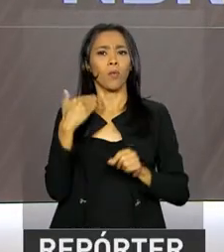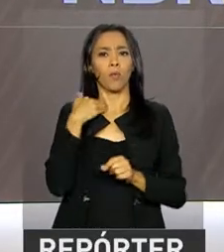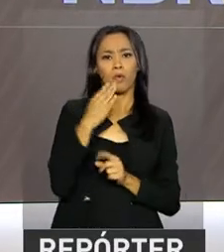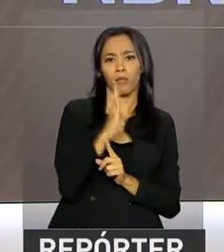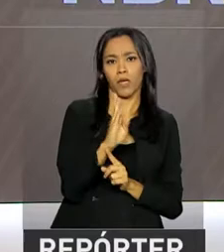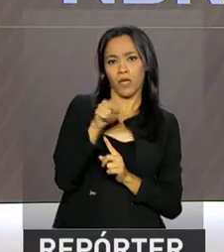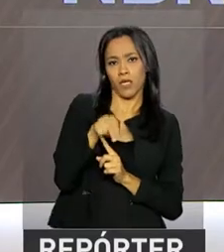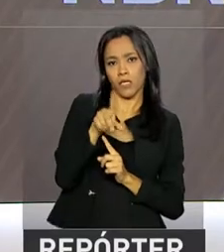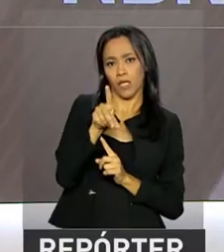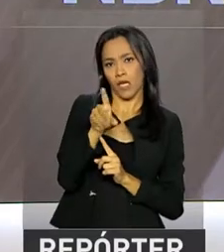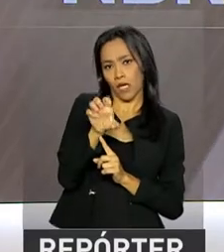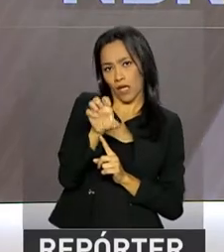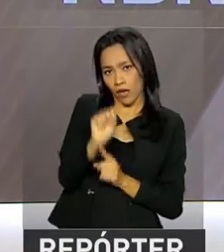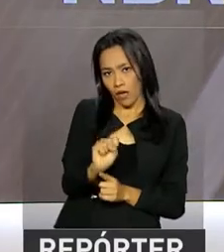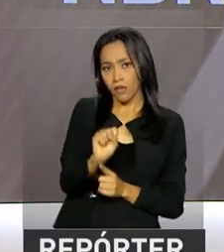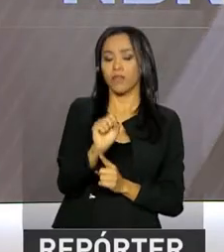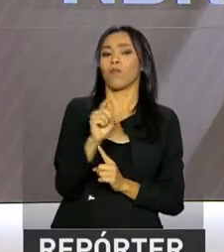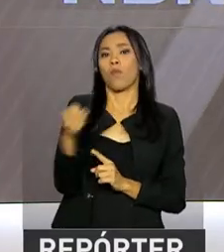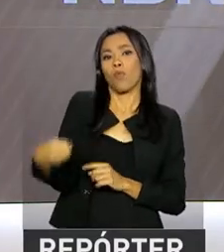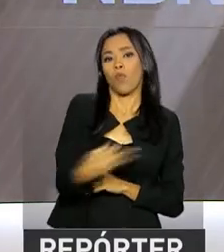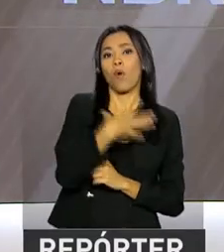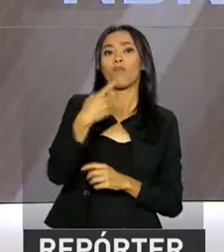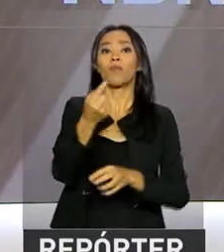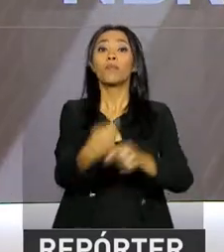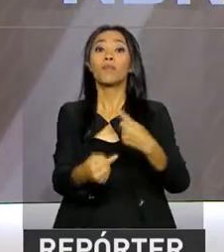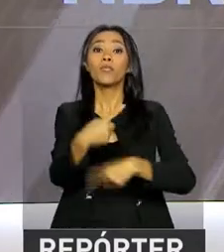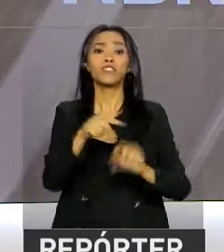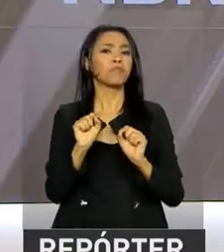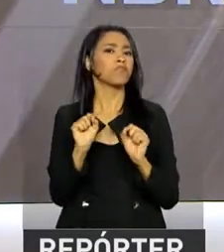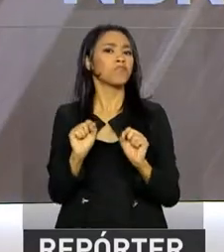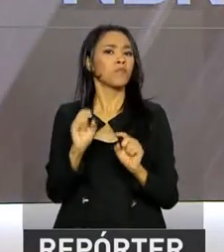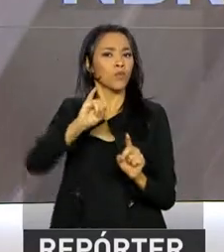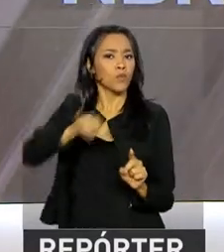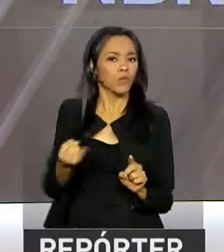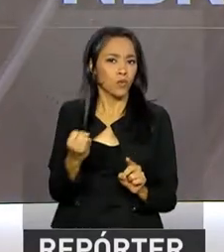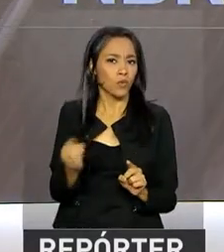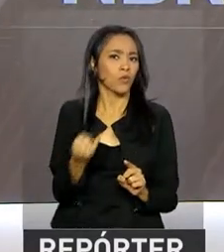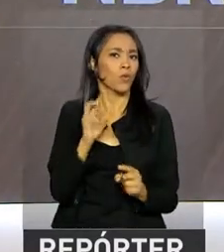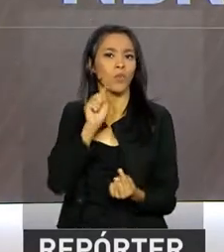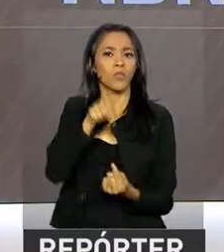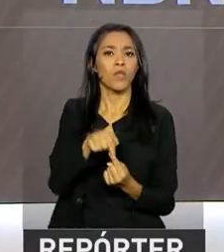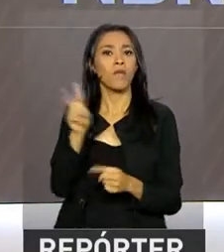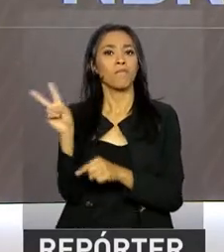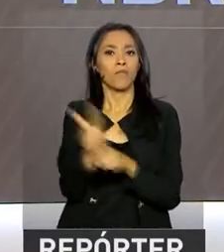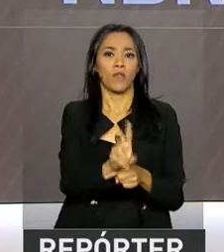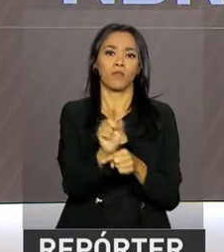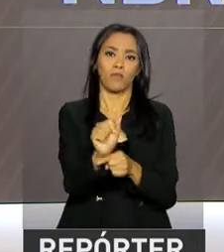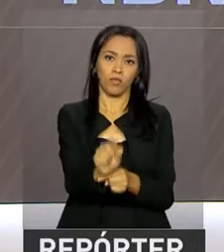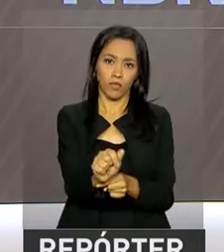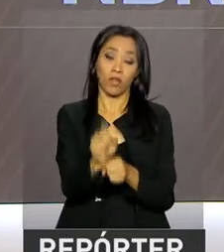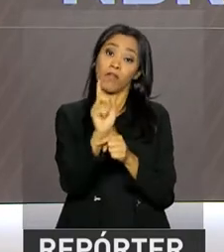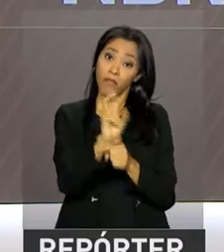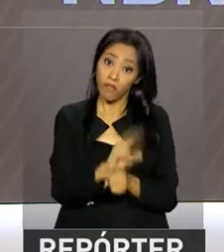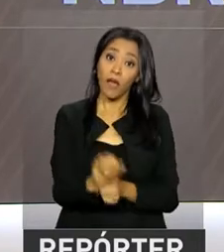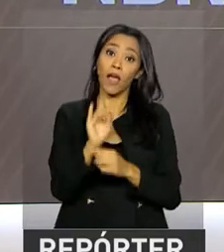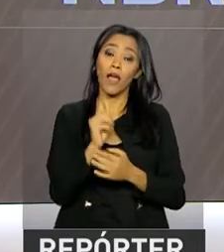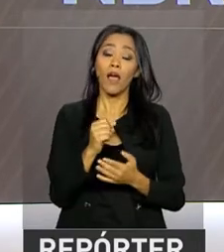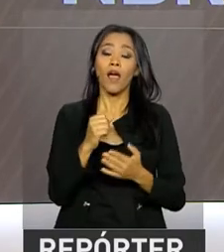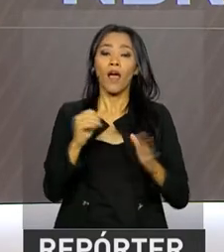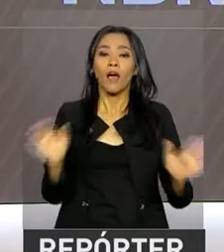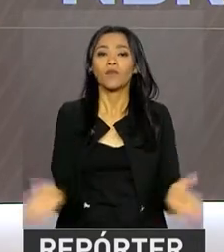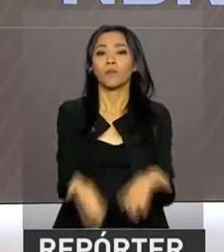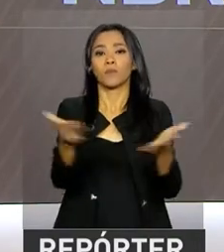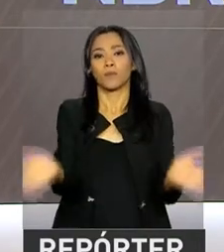uma nova política de juros para os empréstimos. As mudanças vão contribuir para o crescimento